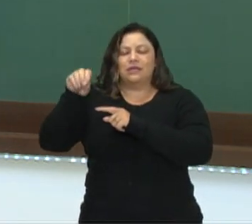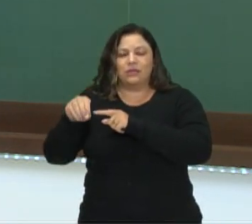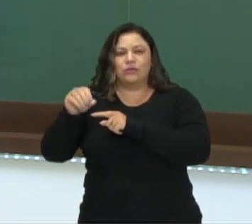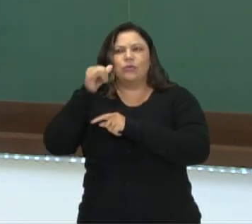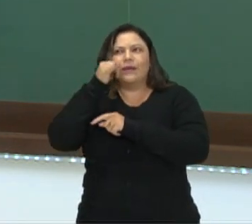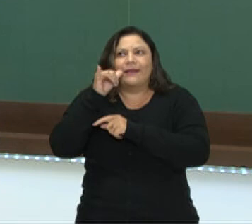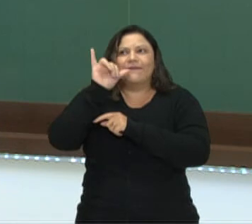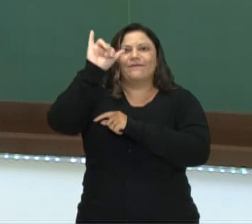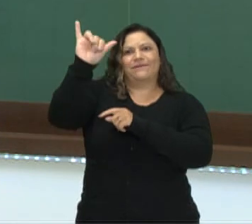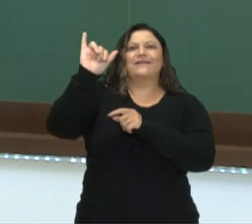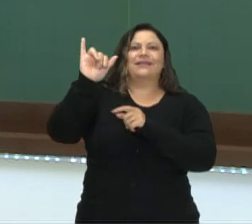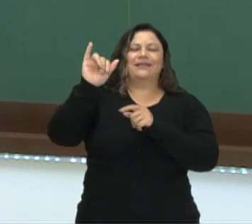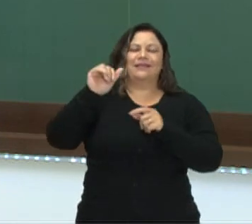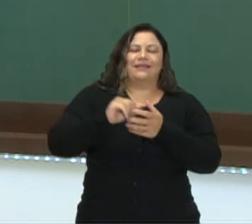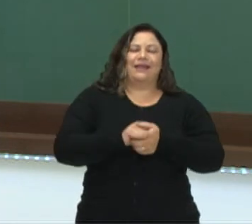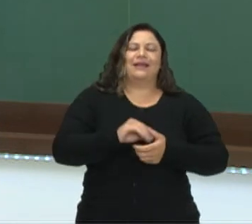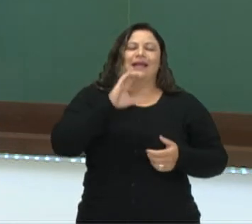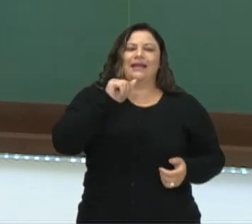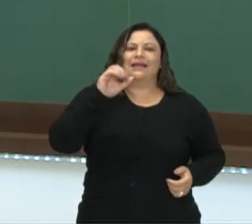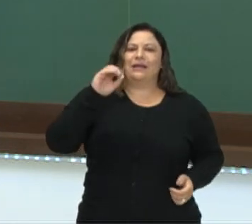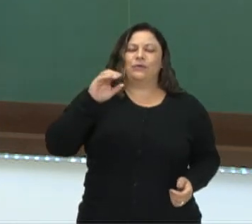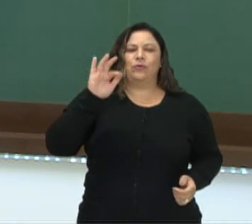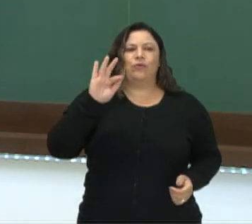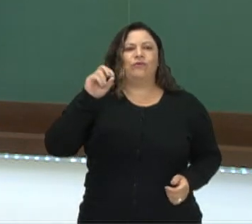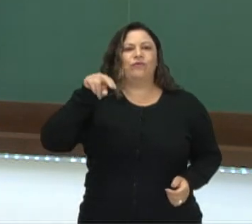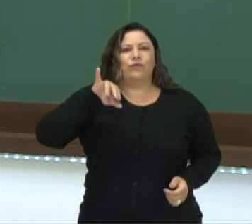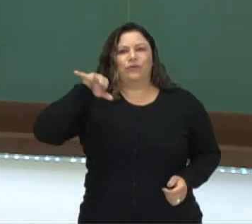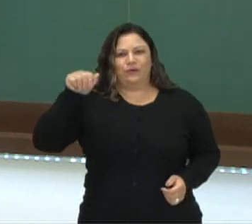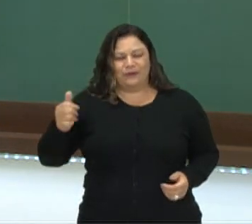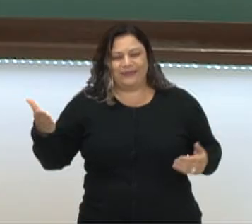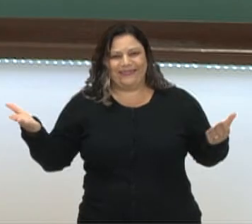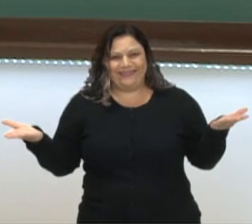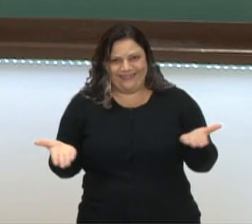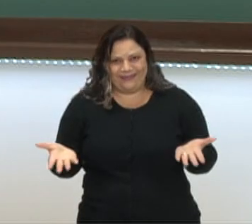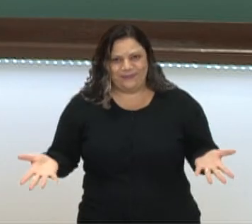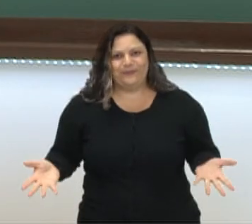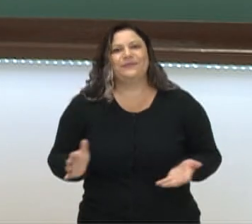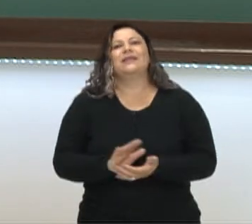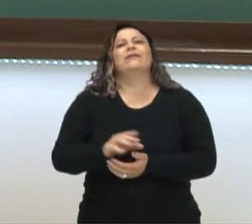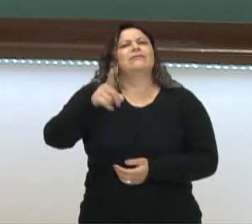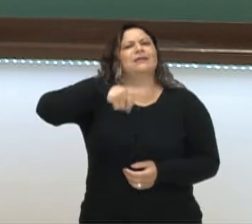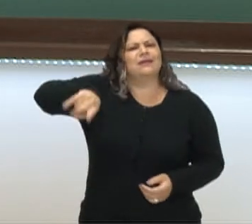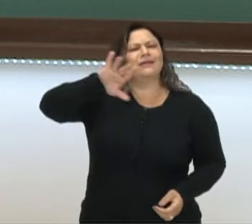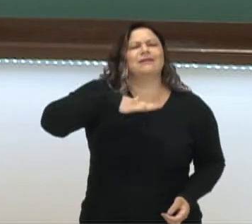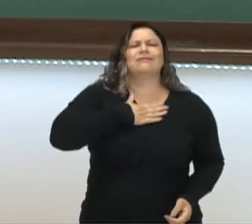justamente a cacofonia, tá? Então,